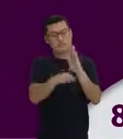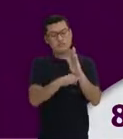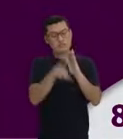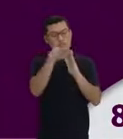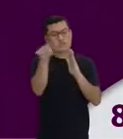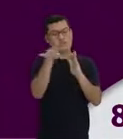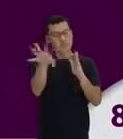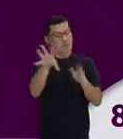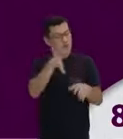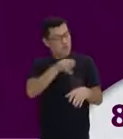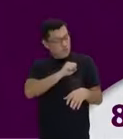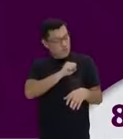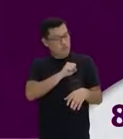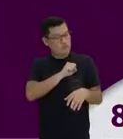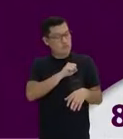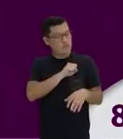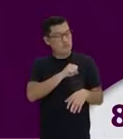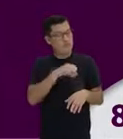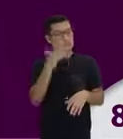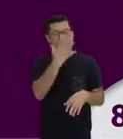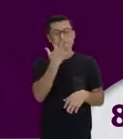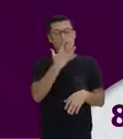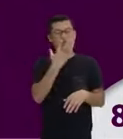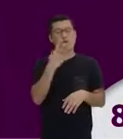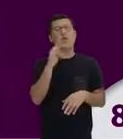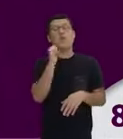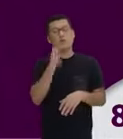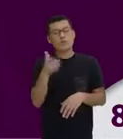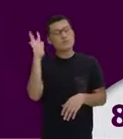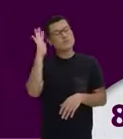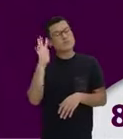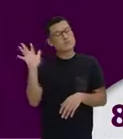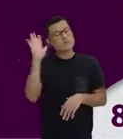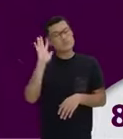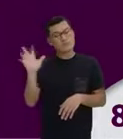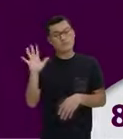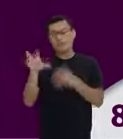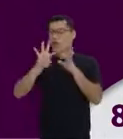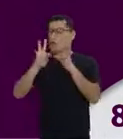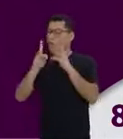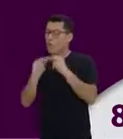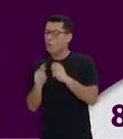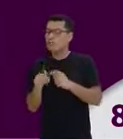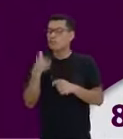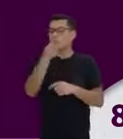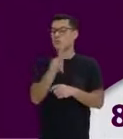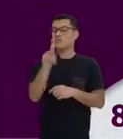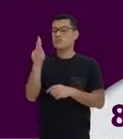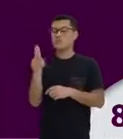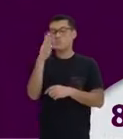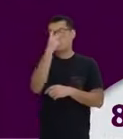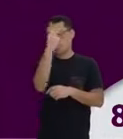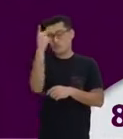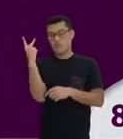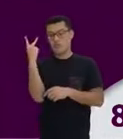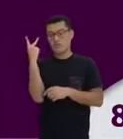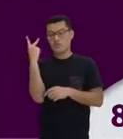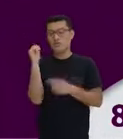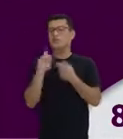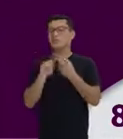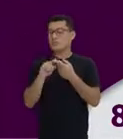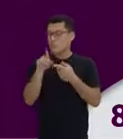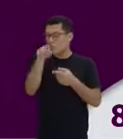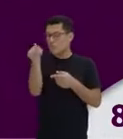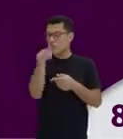que você gosta você consegue imaginar que todas as pessoas da sala de aula gostam da mesma